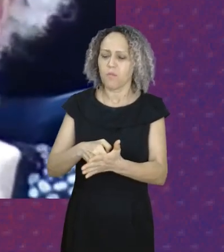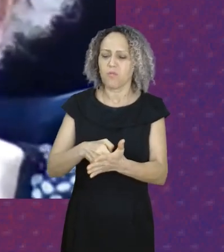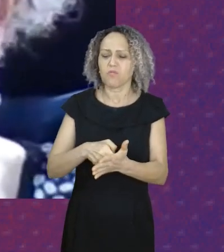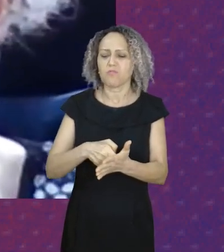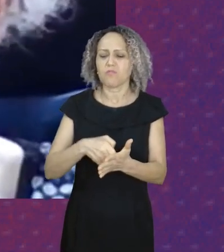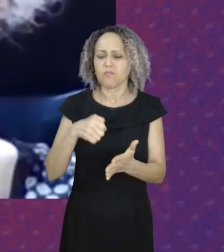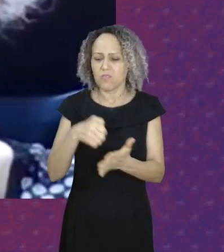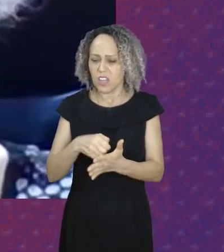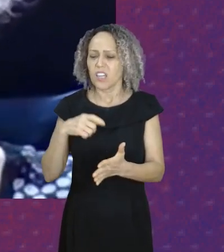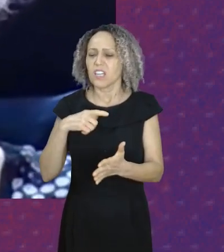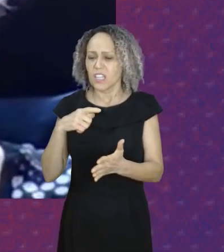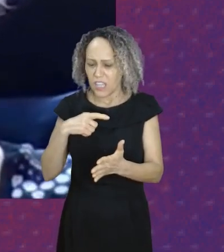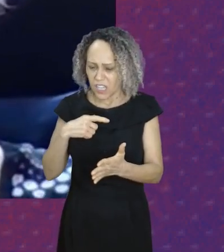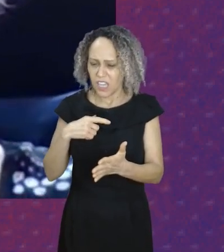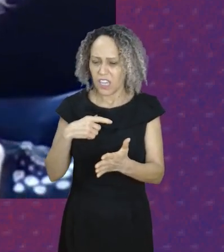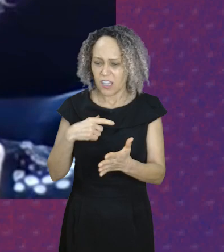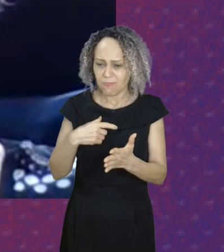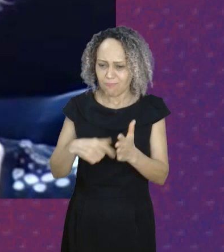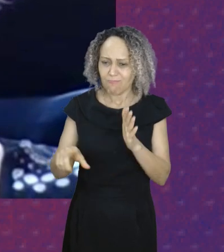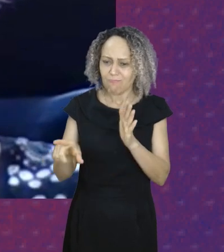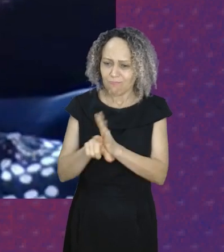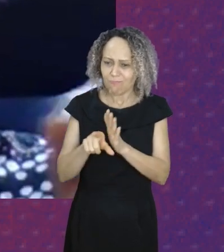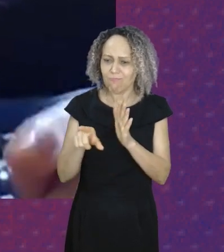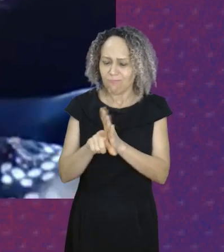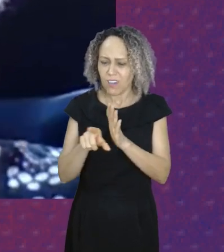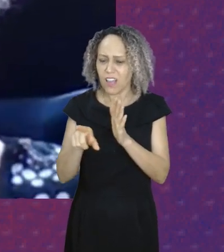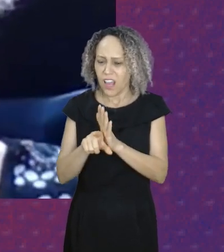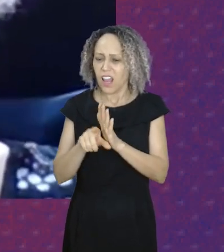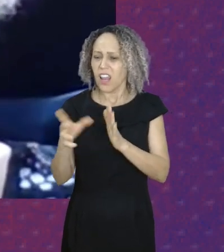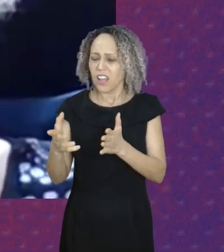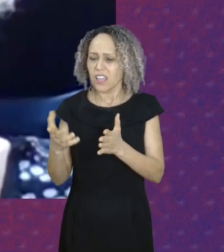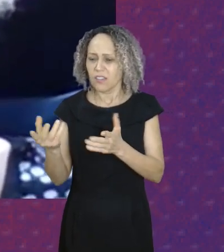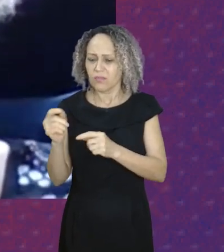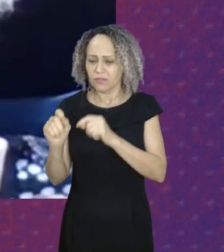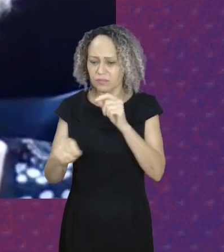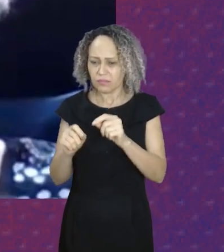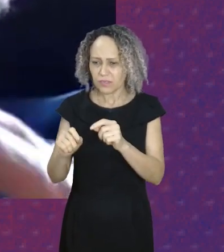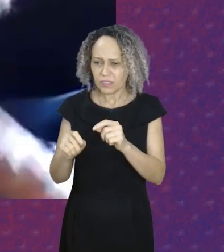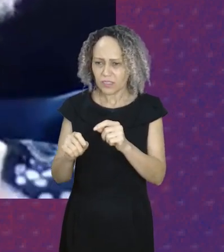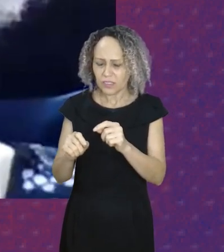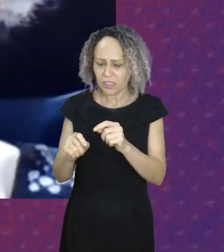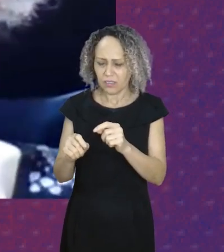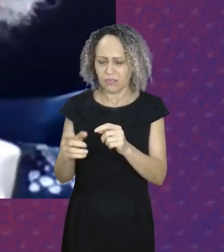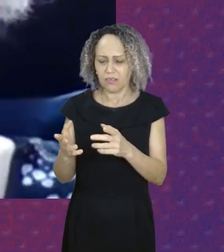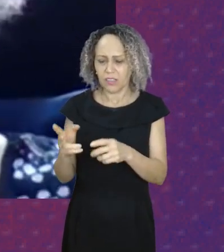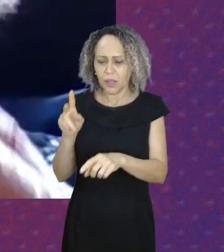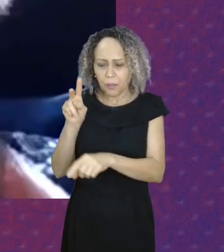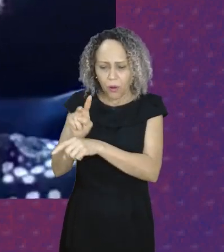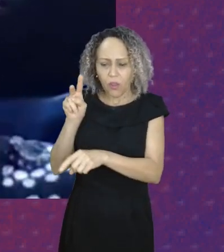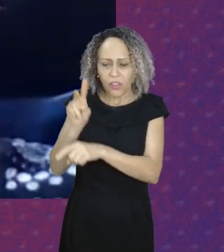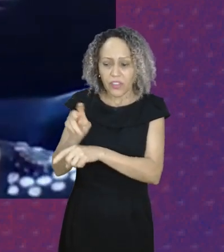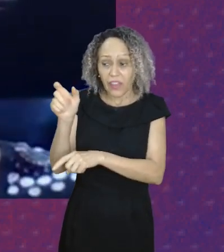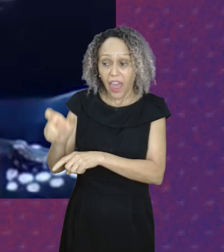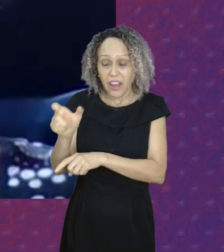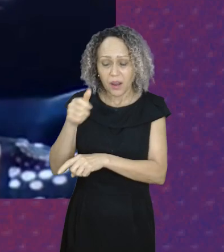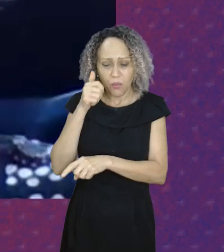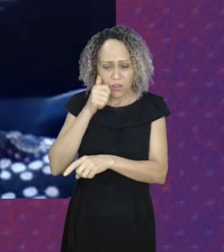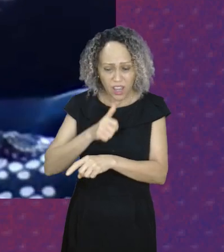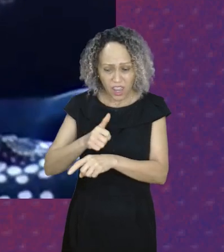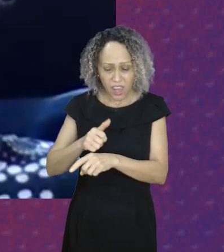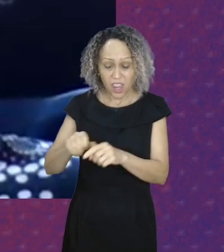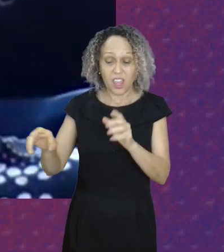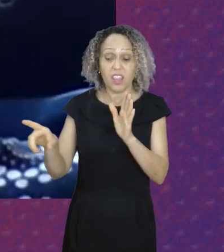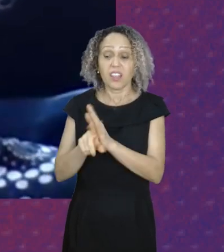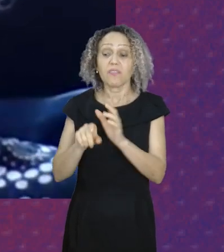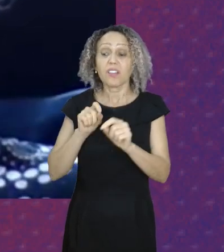medidas protetivas, que determina que o agressor se afaste